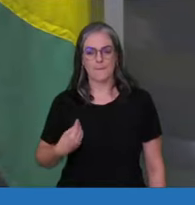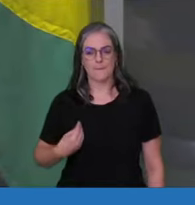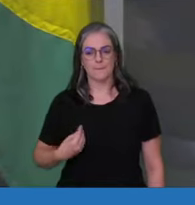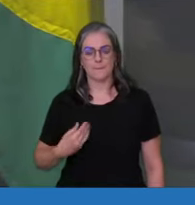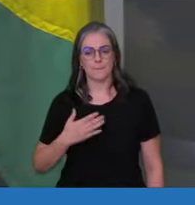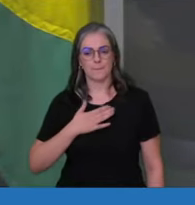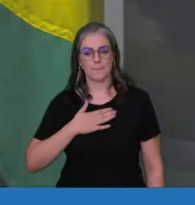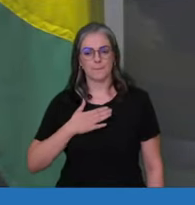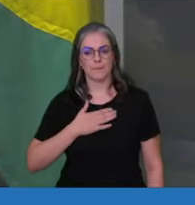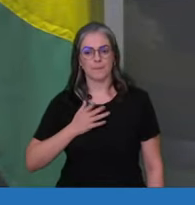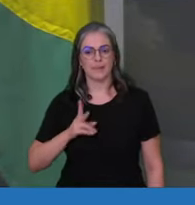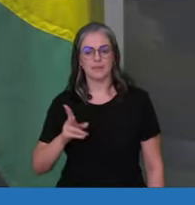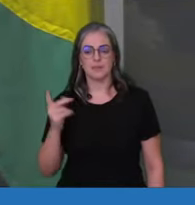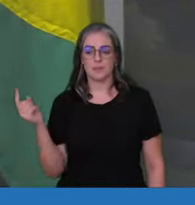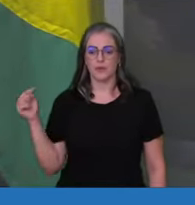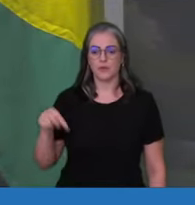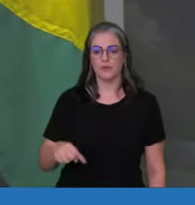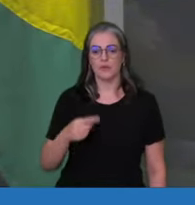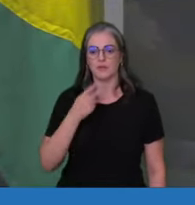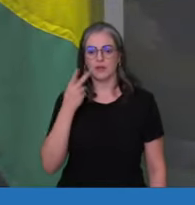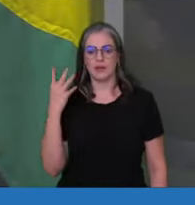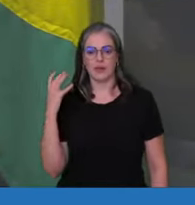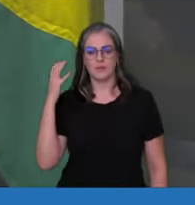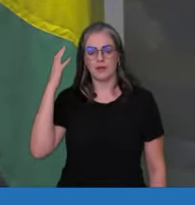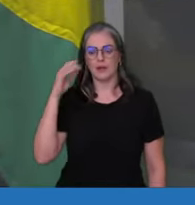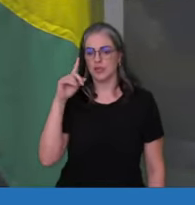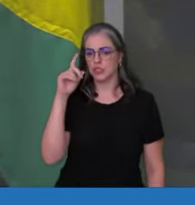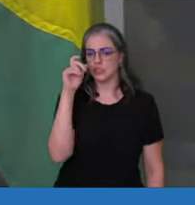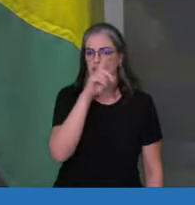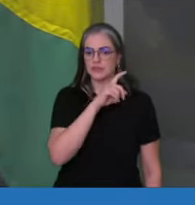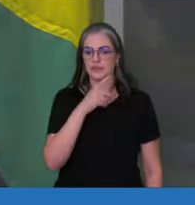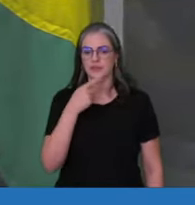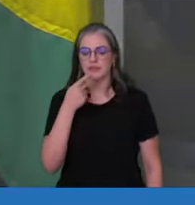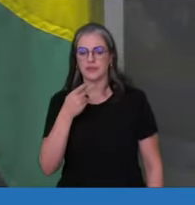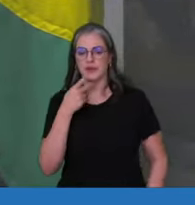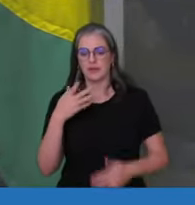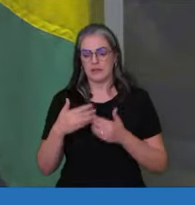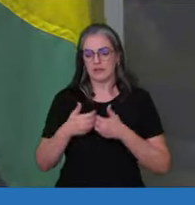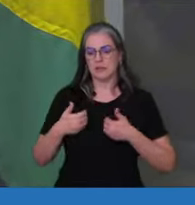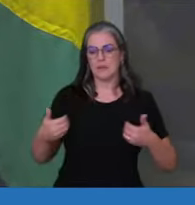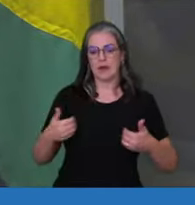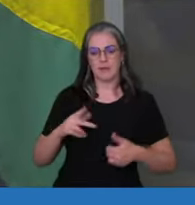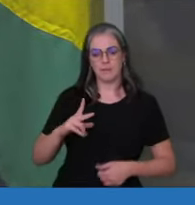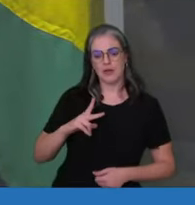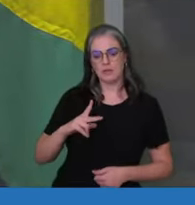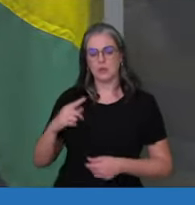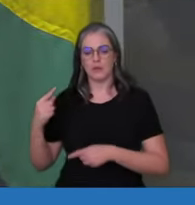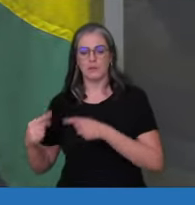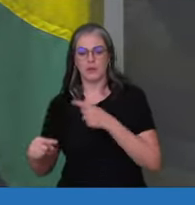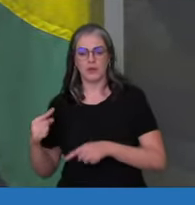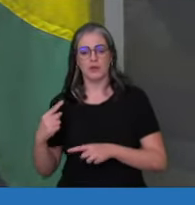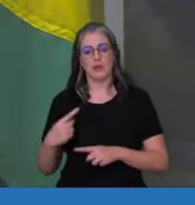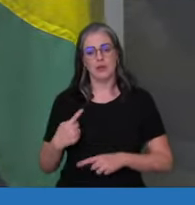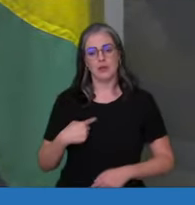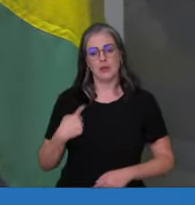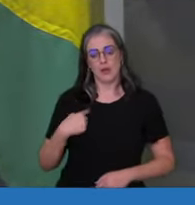vez que venho falar sobre Marielle, é sempre muito difícil separar o pessoal e o político. Eu convivi com Marielle na Câmara de Vereadores,